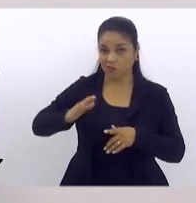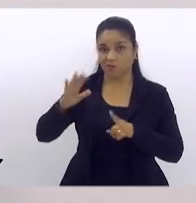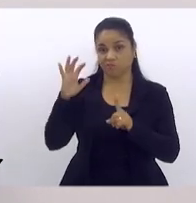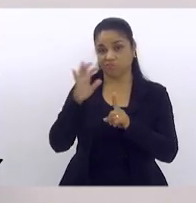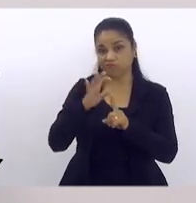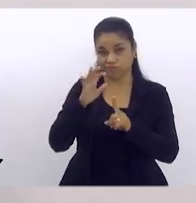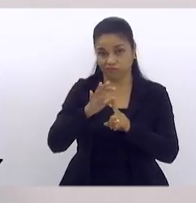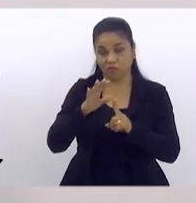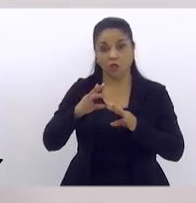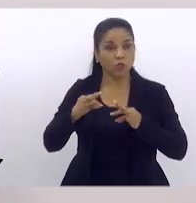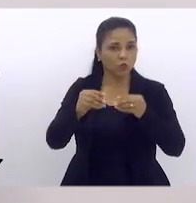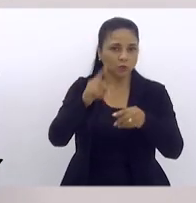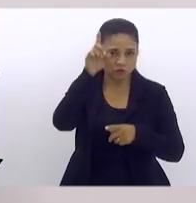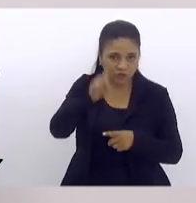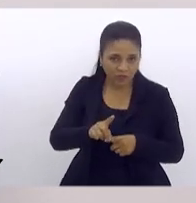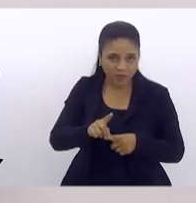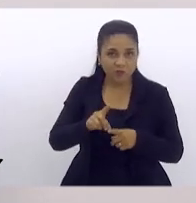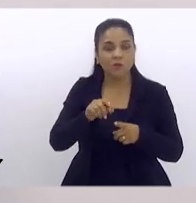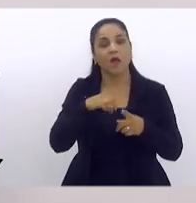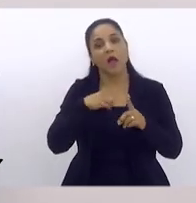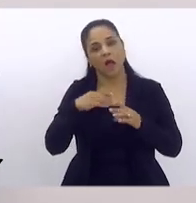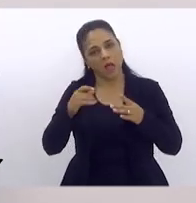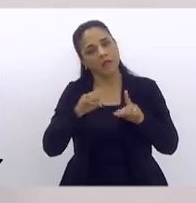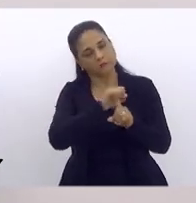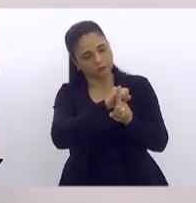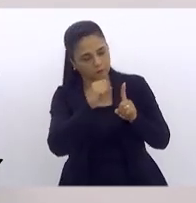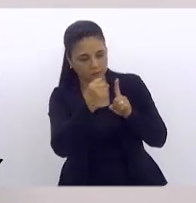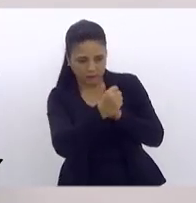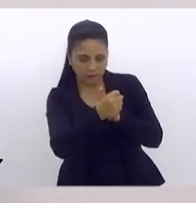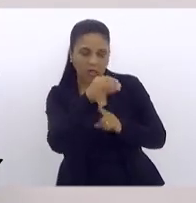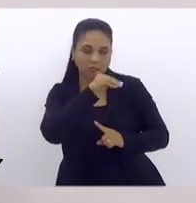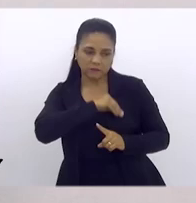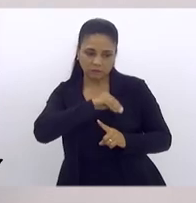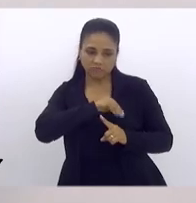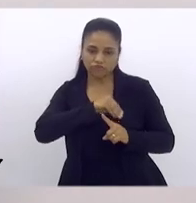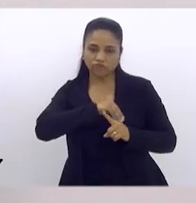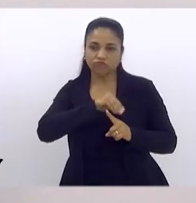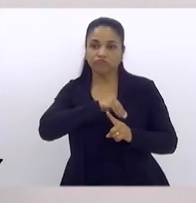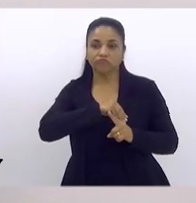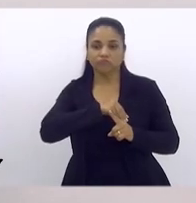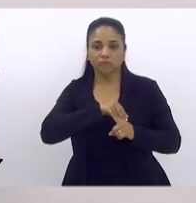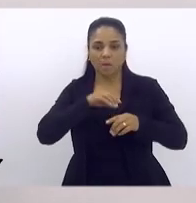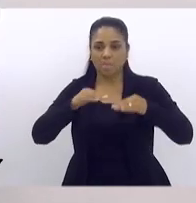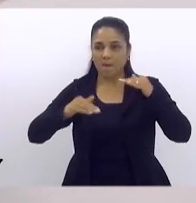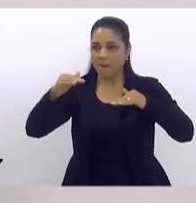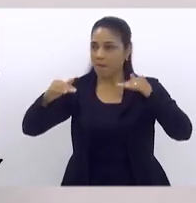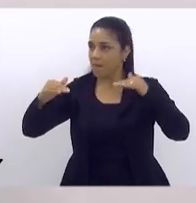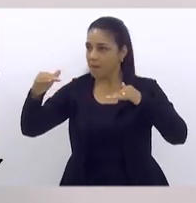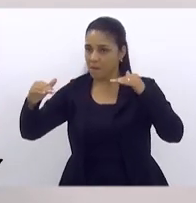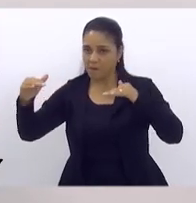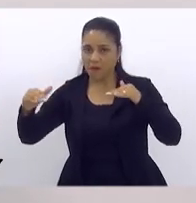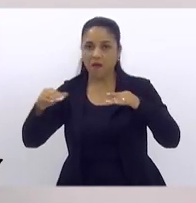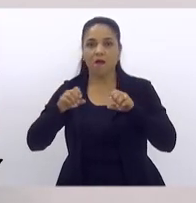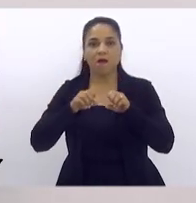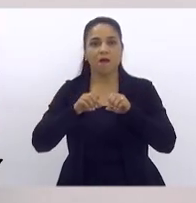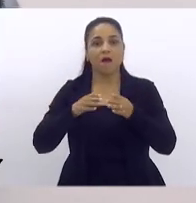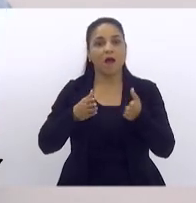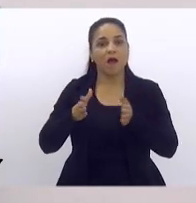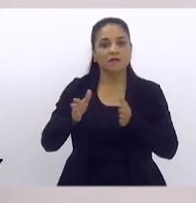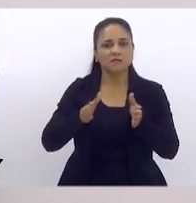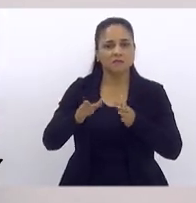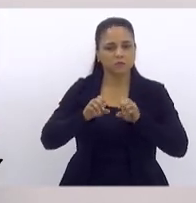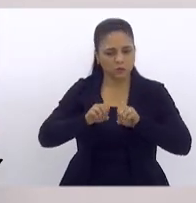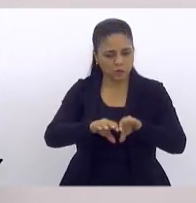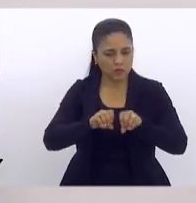devia ter direito sim uma sociedade que a renda fosse bem distribuída que todos fossem acesso à educação etc